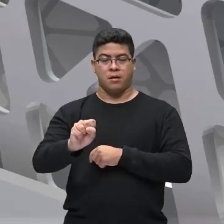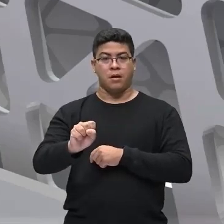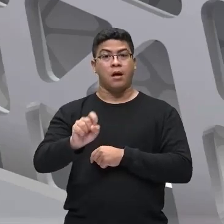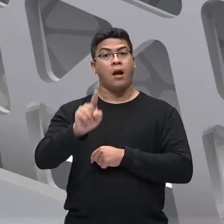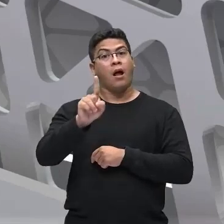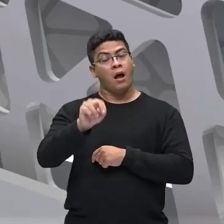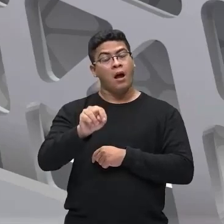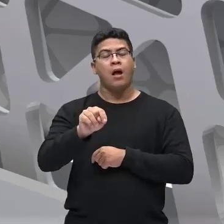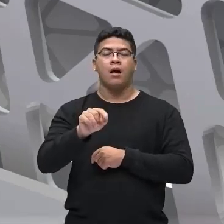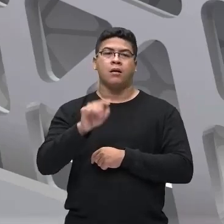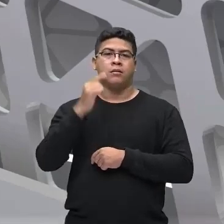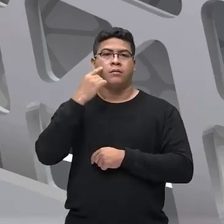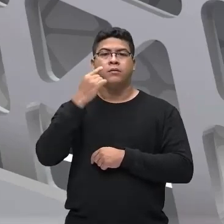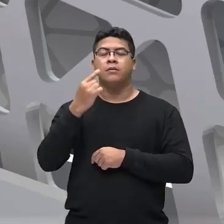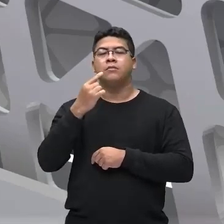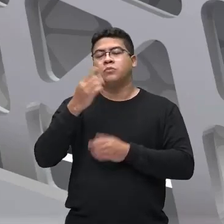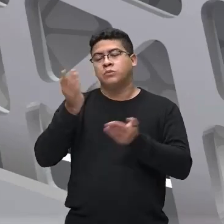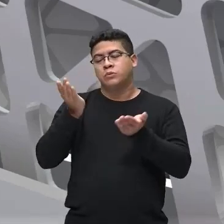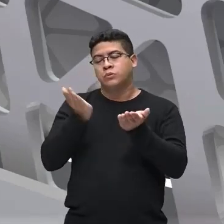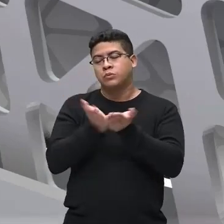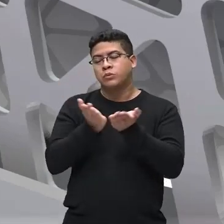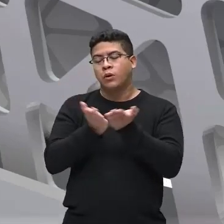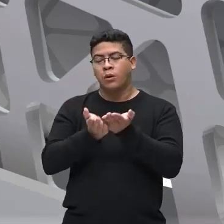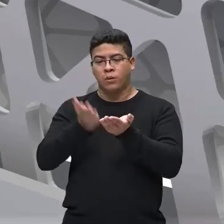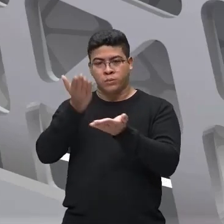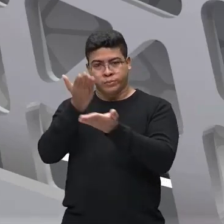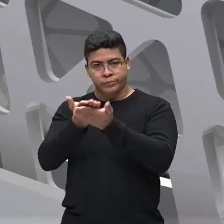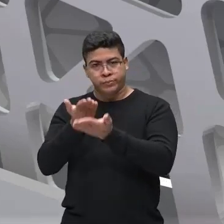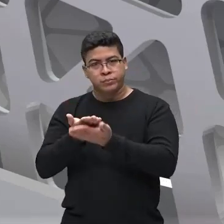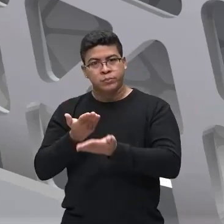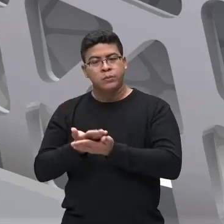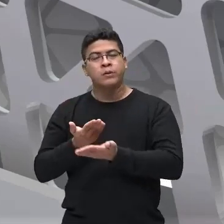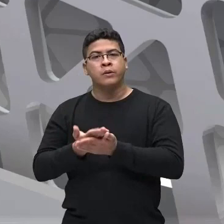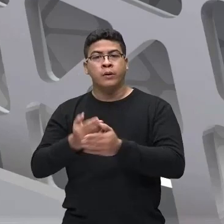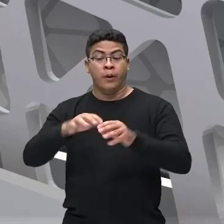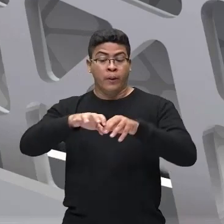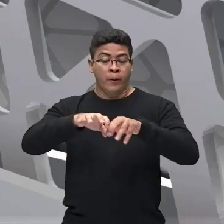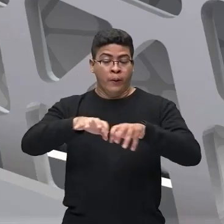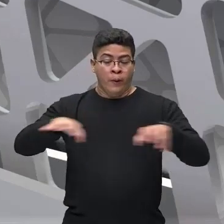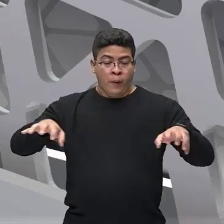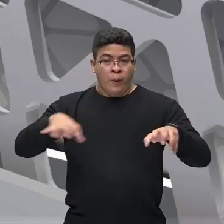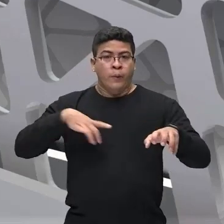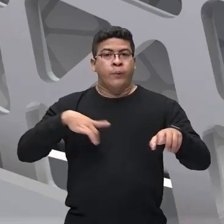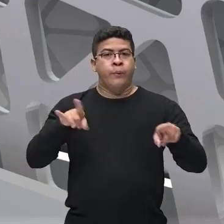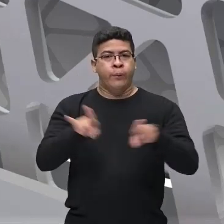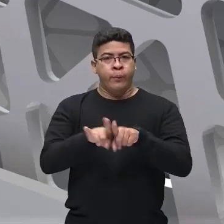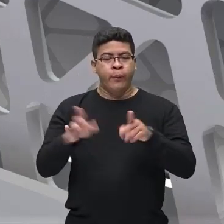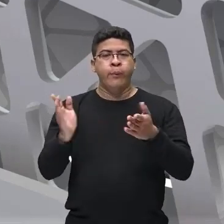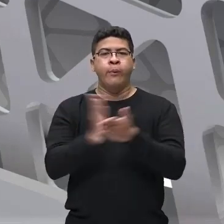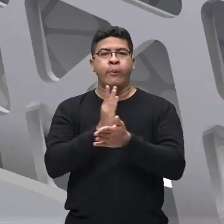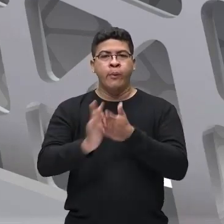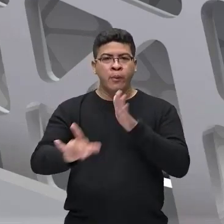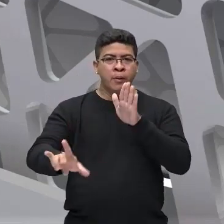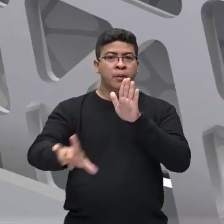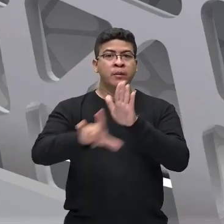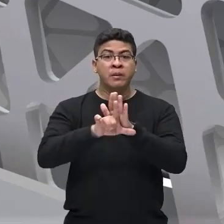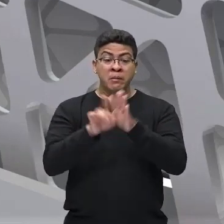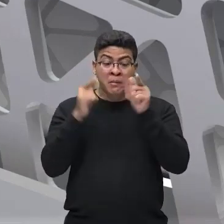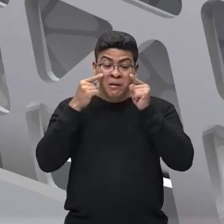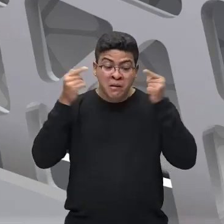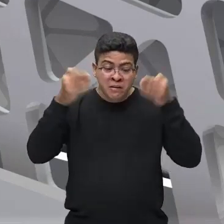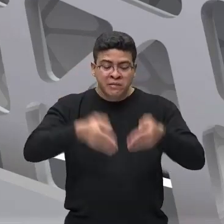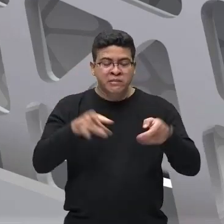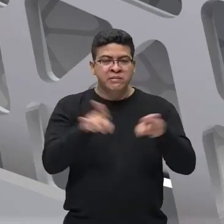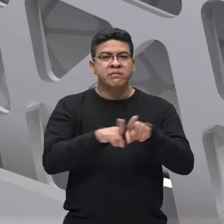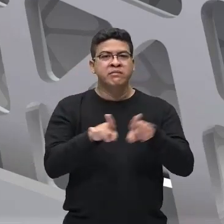parte para estudar a lei e as escrituras. E até algumas leis eram colocadas para